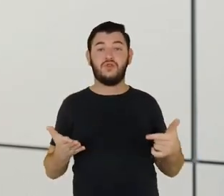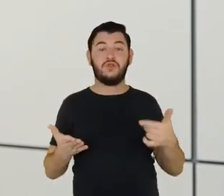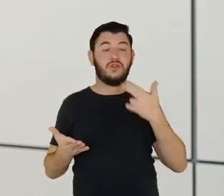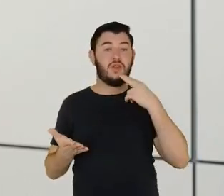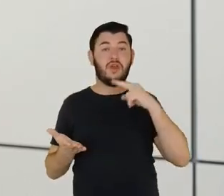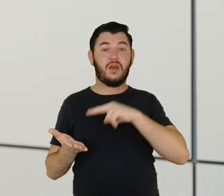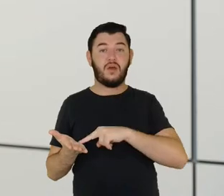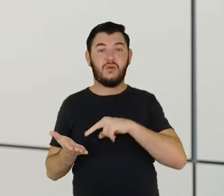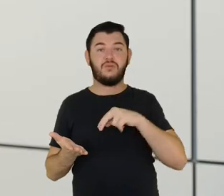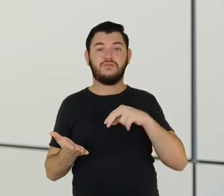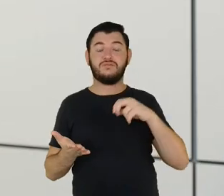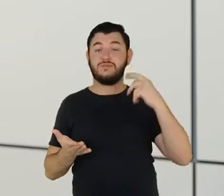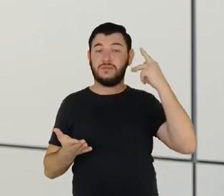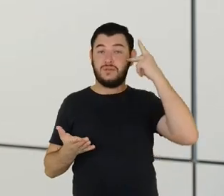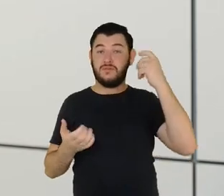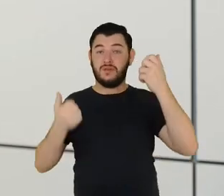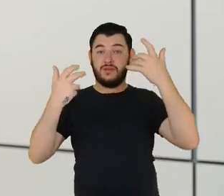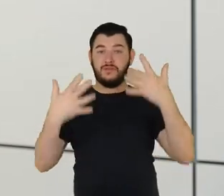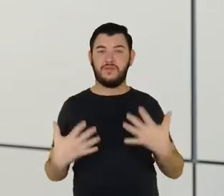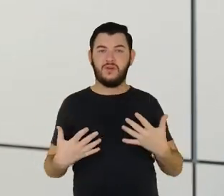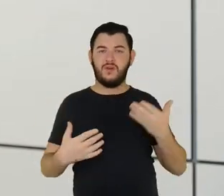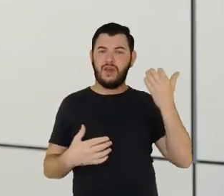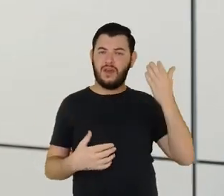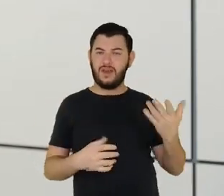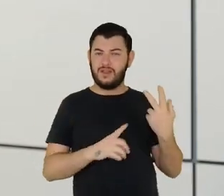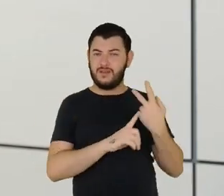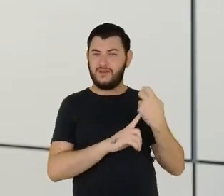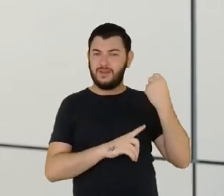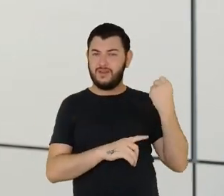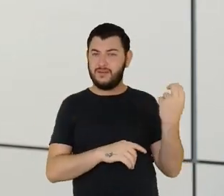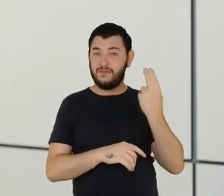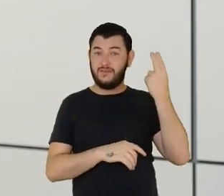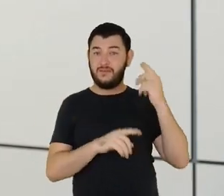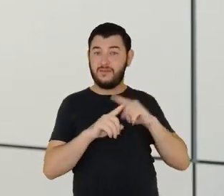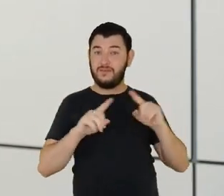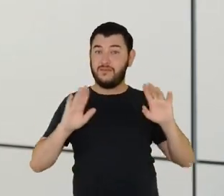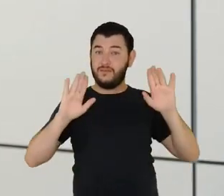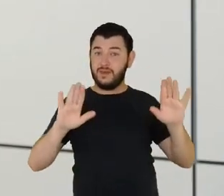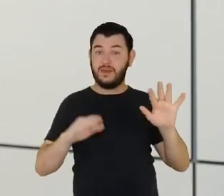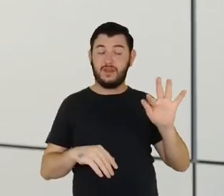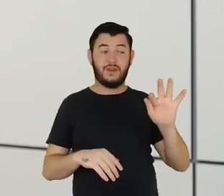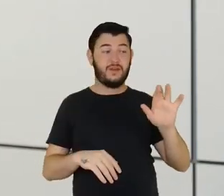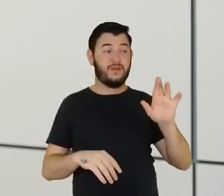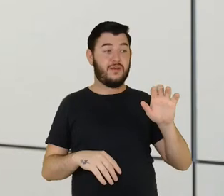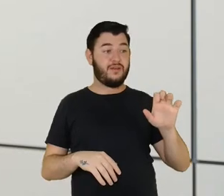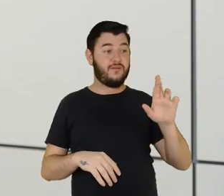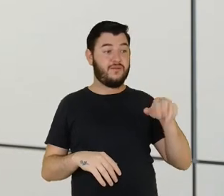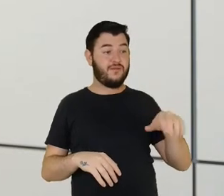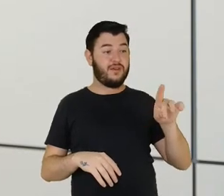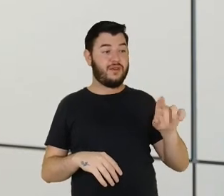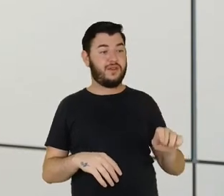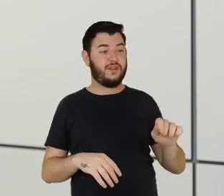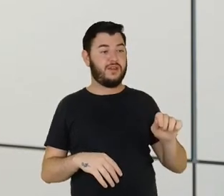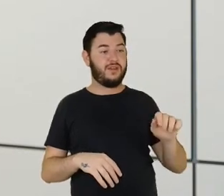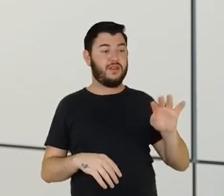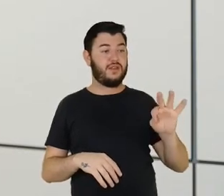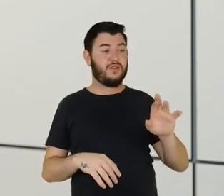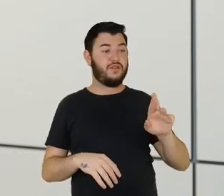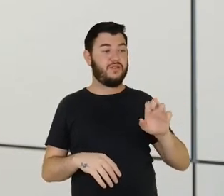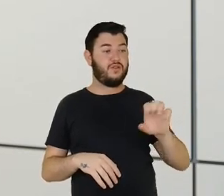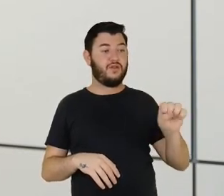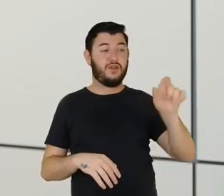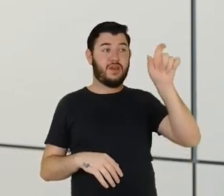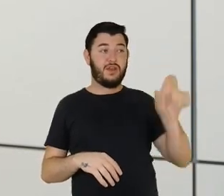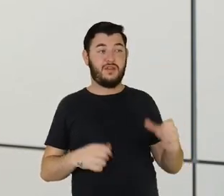Ela diz que era impossível, não por ela não se sentir capaz de ganhar um prêmio desse, porque as concorrentes eram muito fortes.